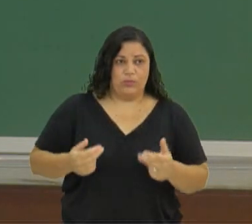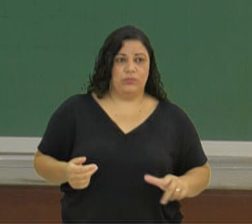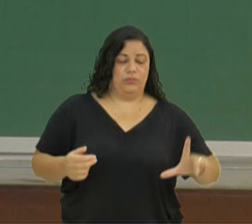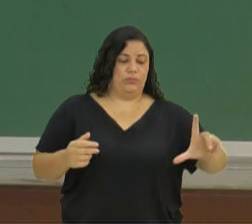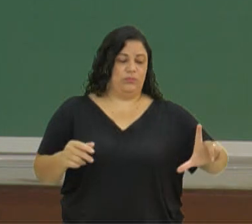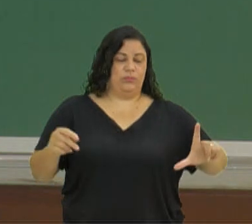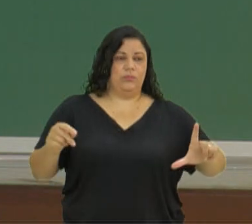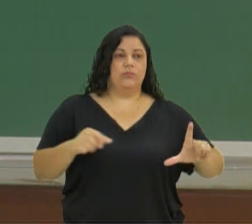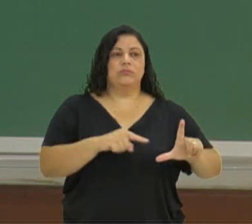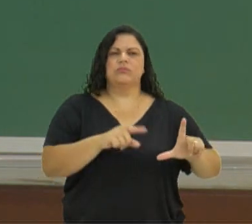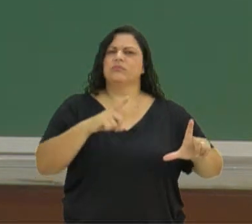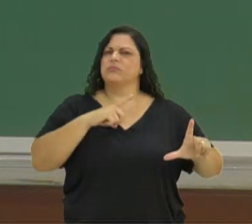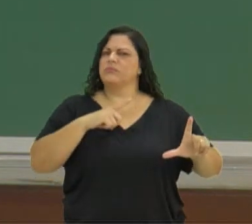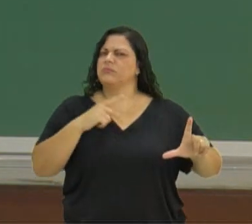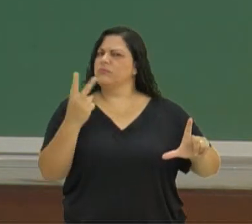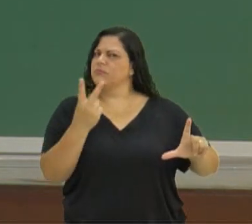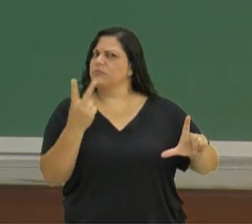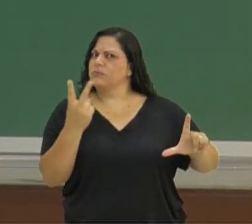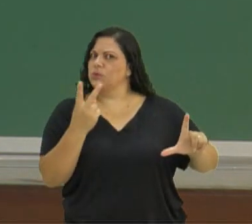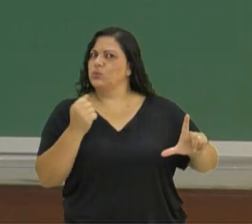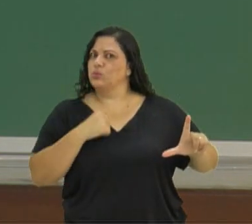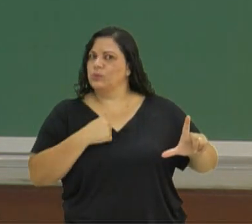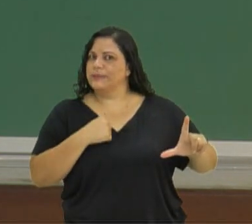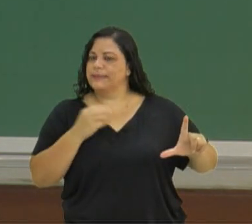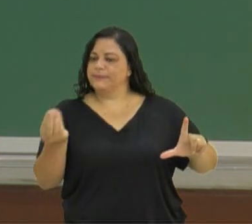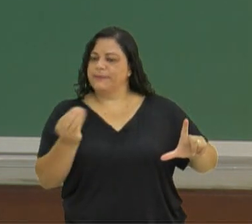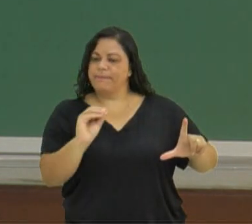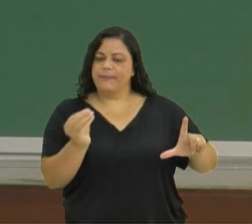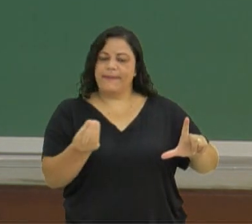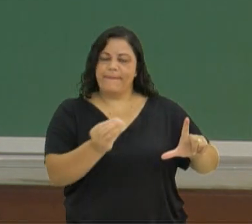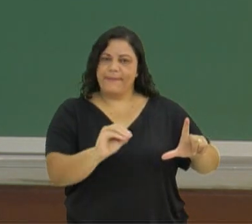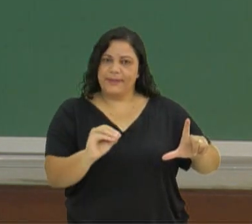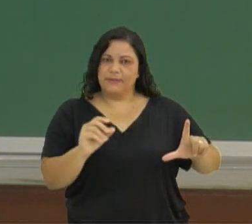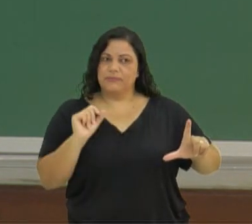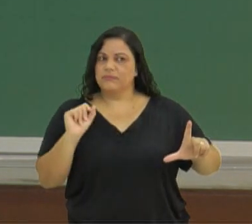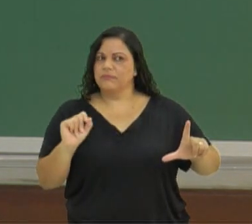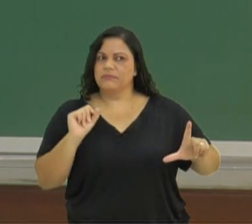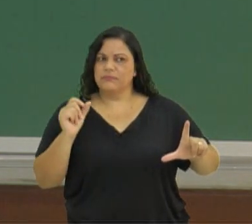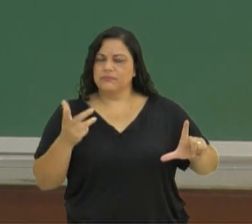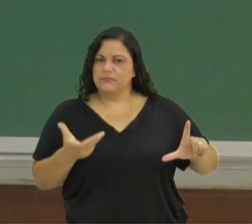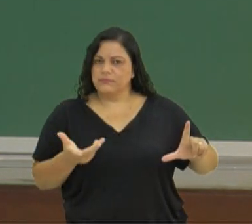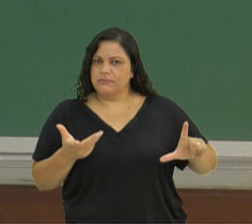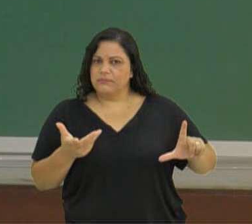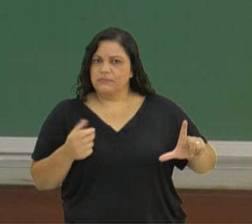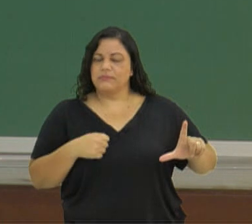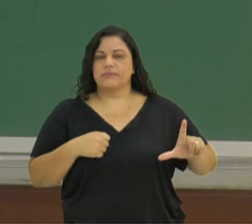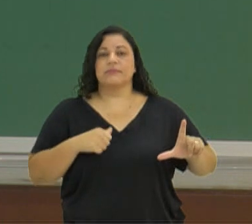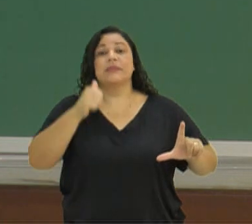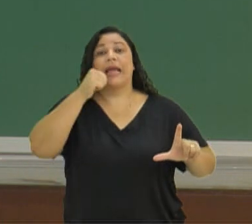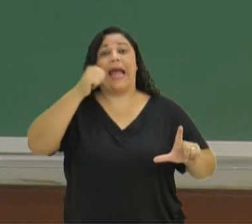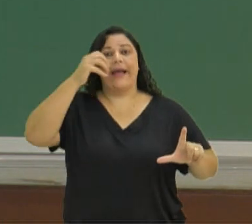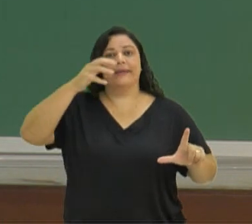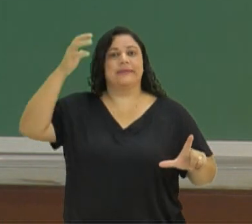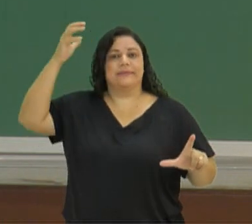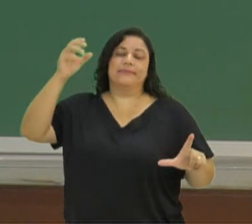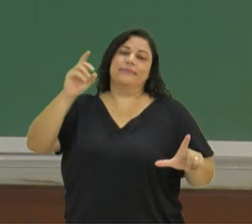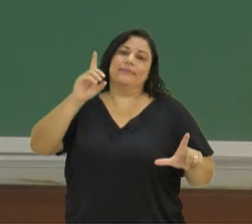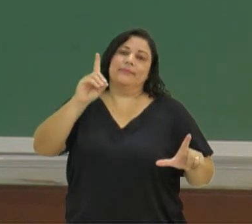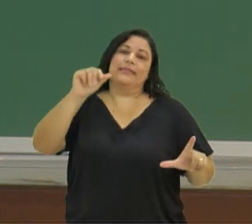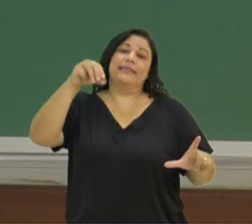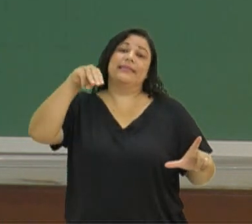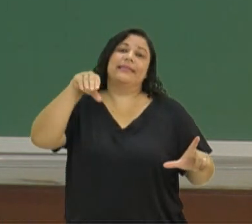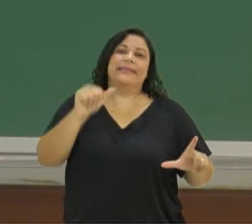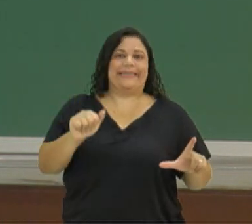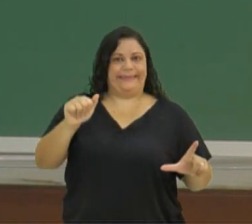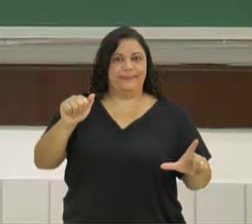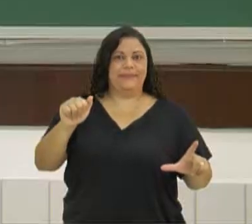agora sobrou apenas duas peças para completar essas duas casas, que são a dama e o rei. Como que a